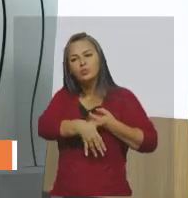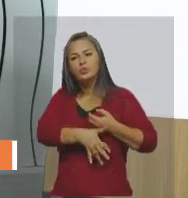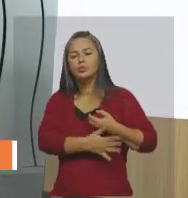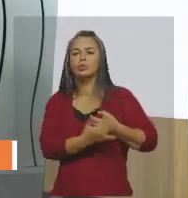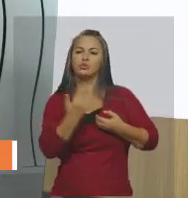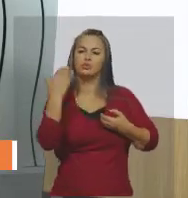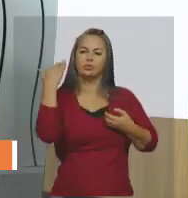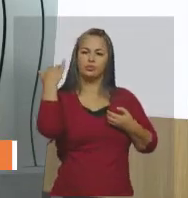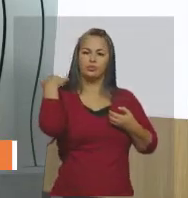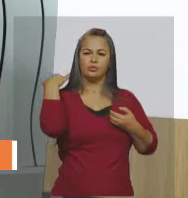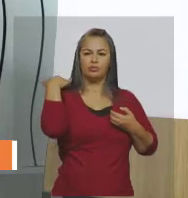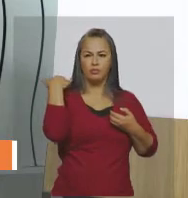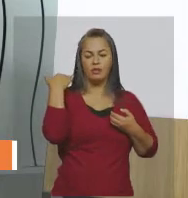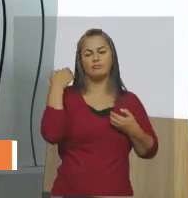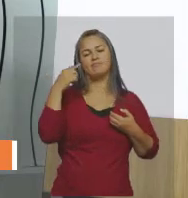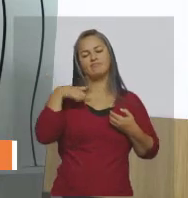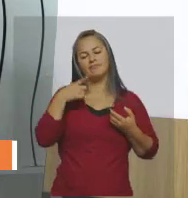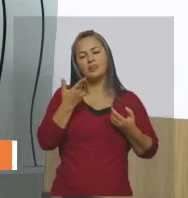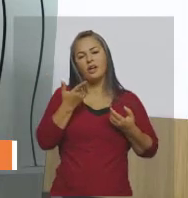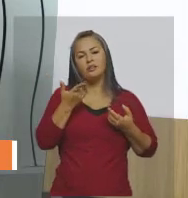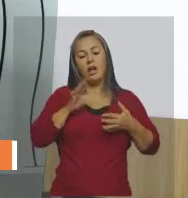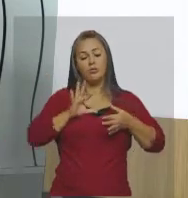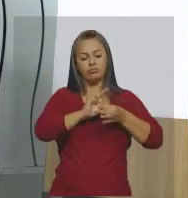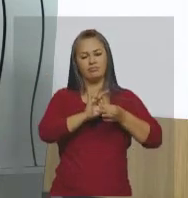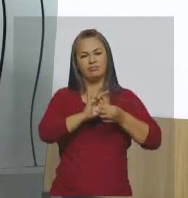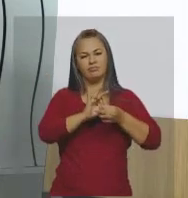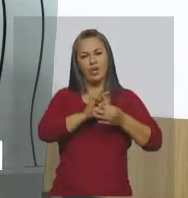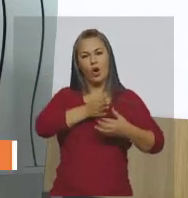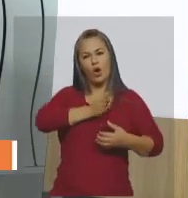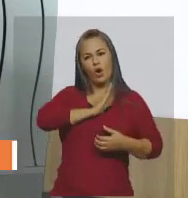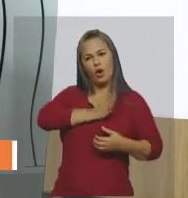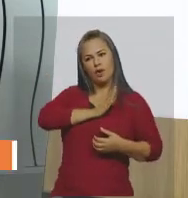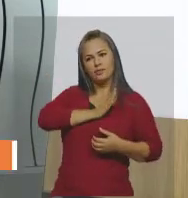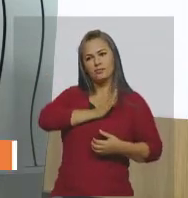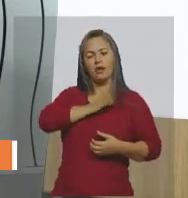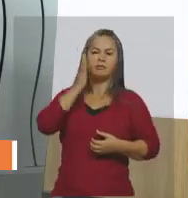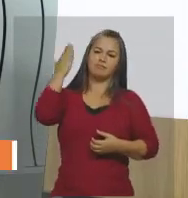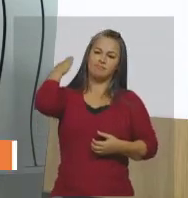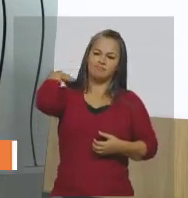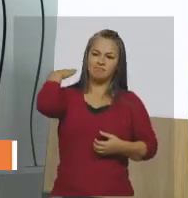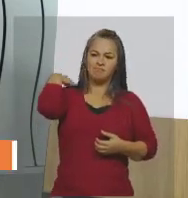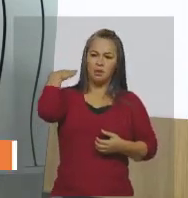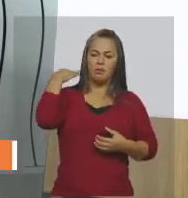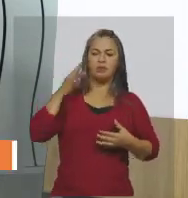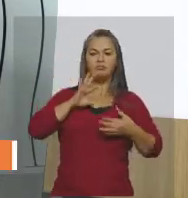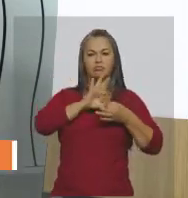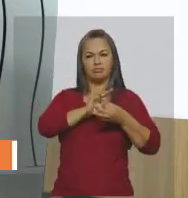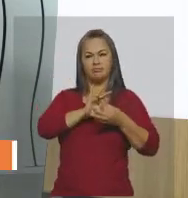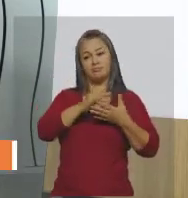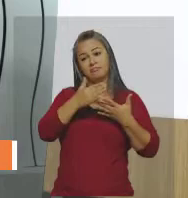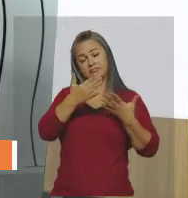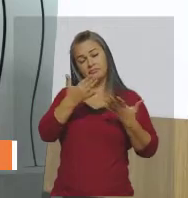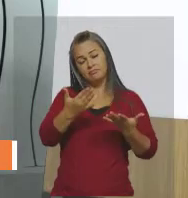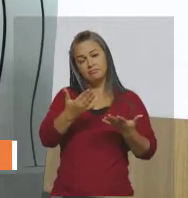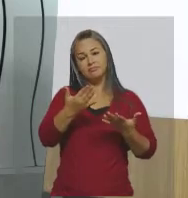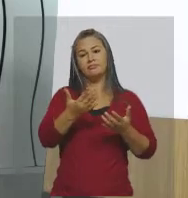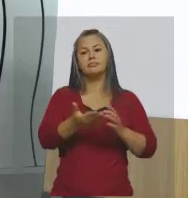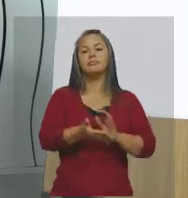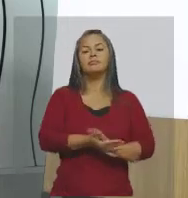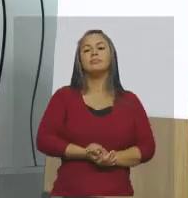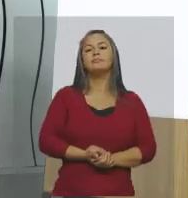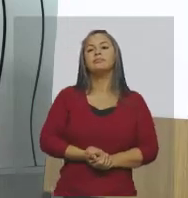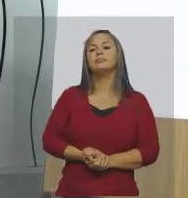circulação entre o pulmão e o coração. Bom, então, continuando aqui seguindo as